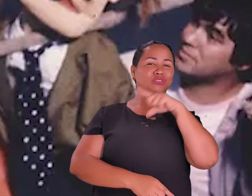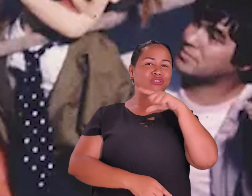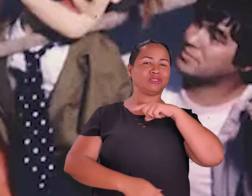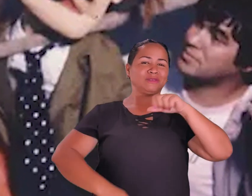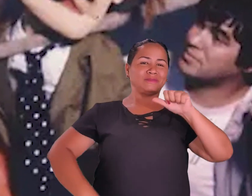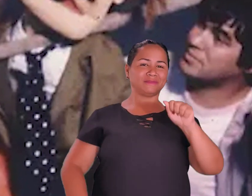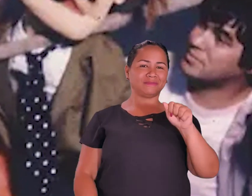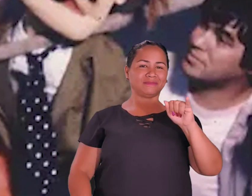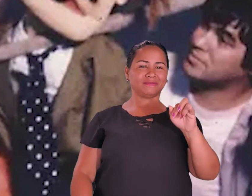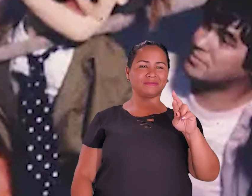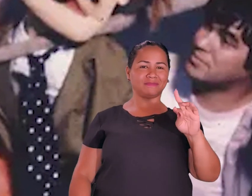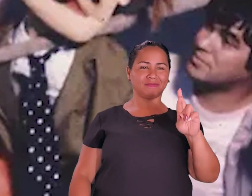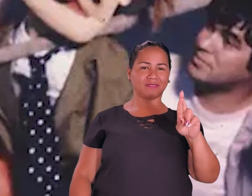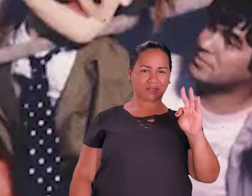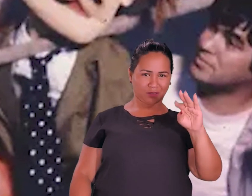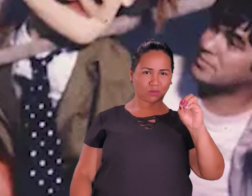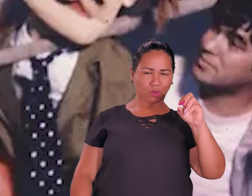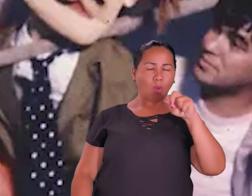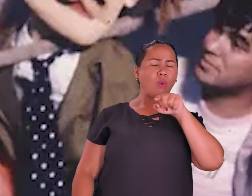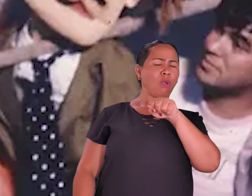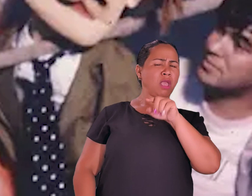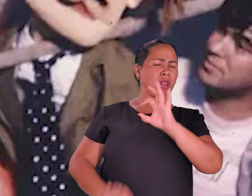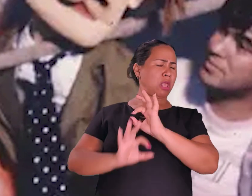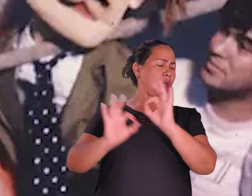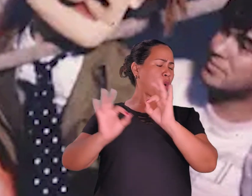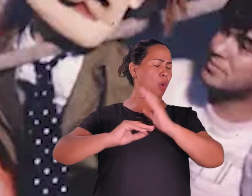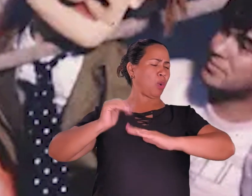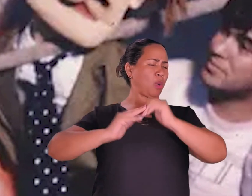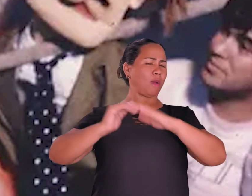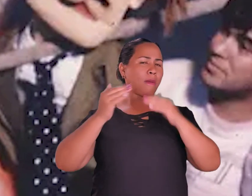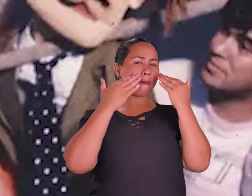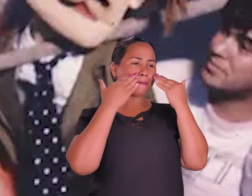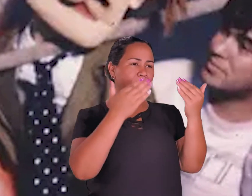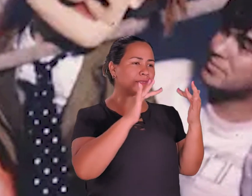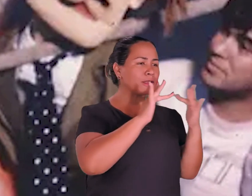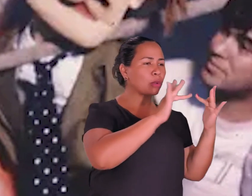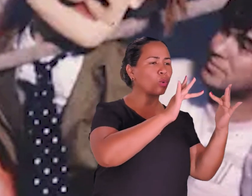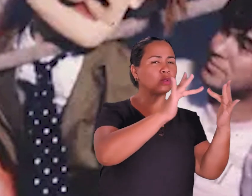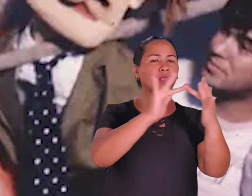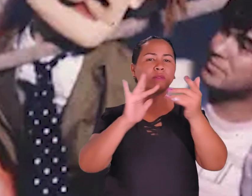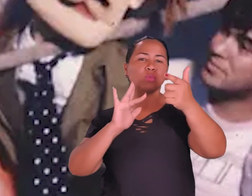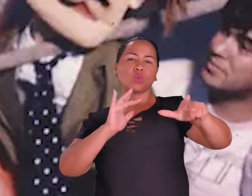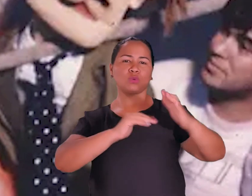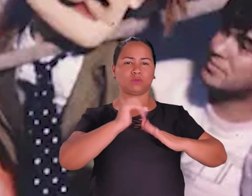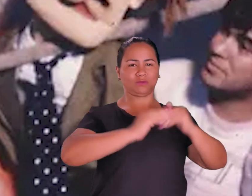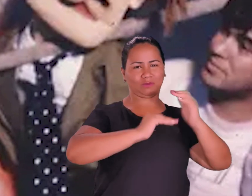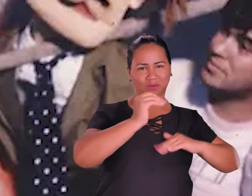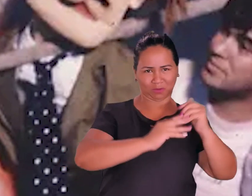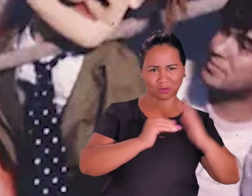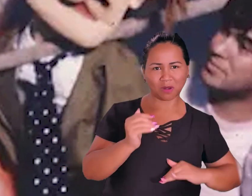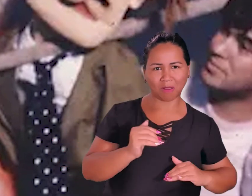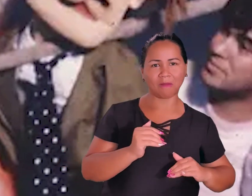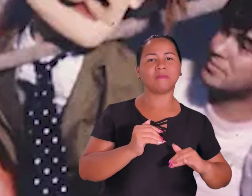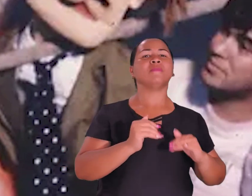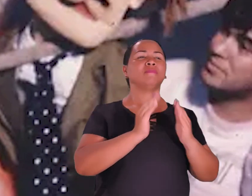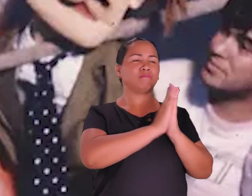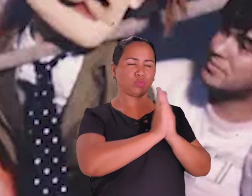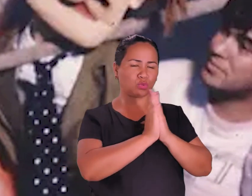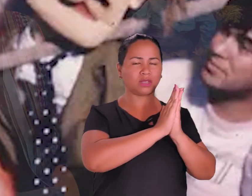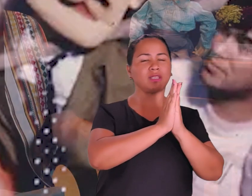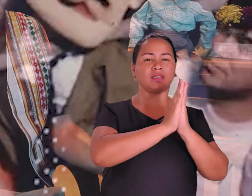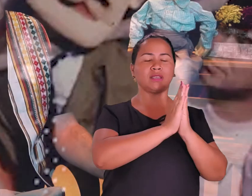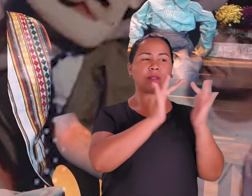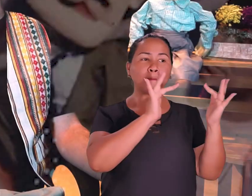outros bonequeiros, foi me apresentando para o Chico Simões, o Miltinho, vários bonequeiros que podiam me ensinar